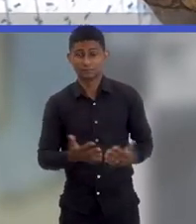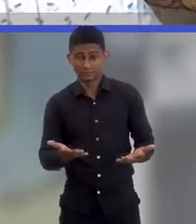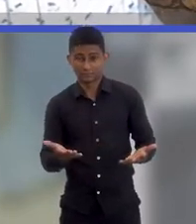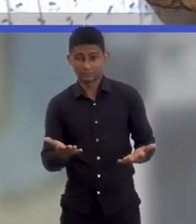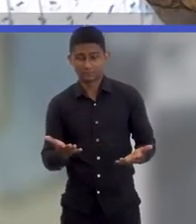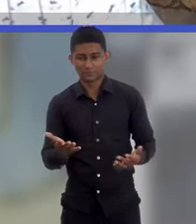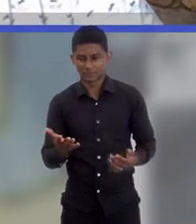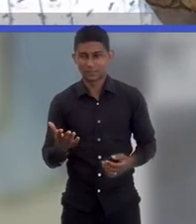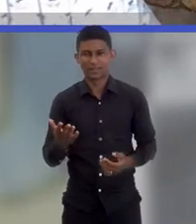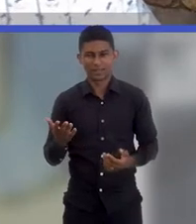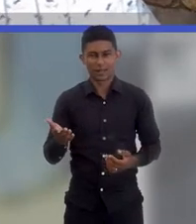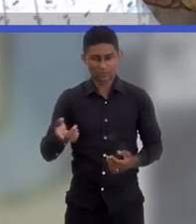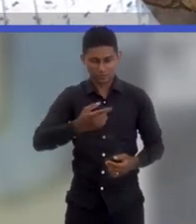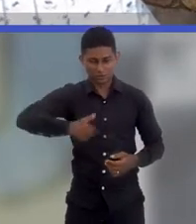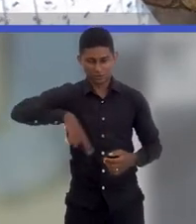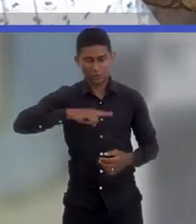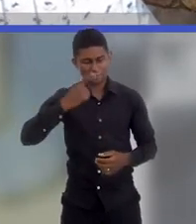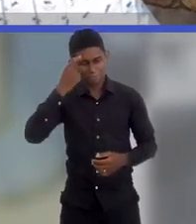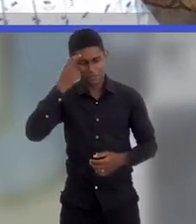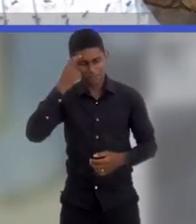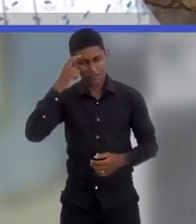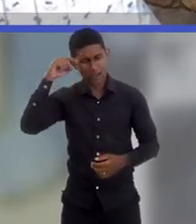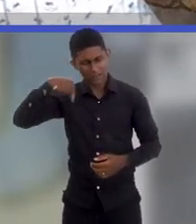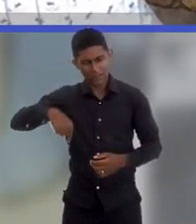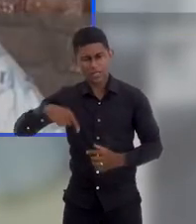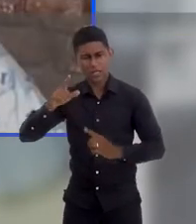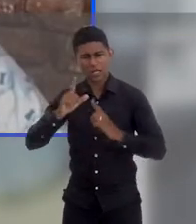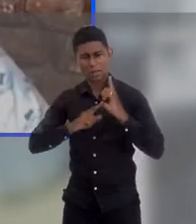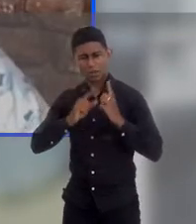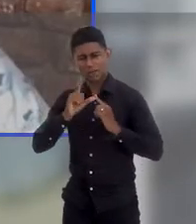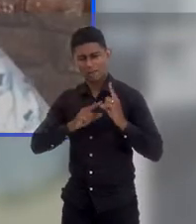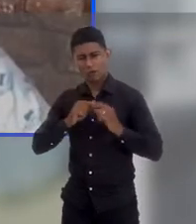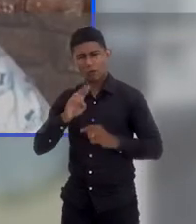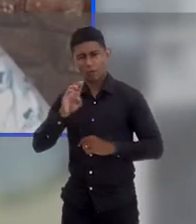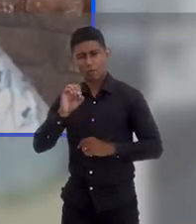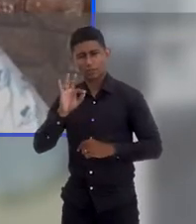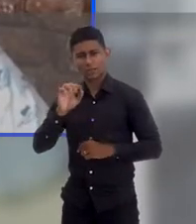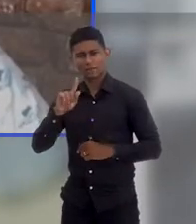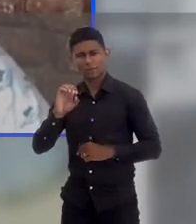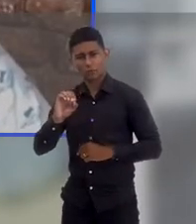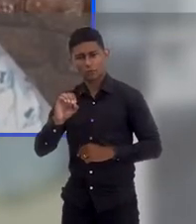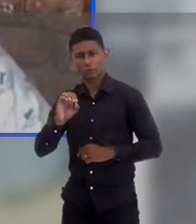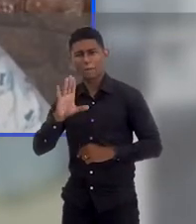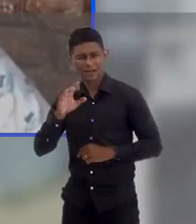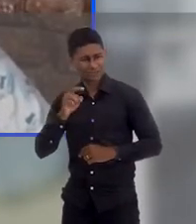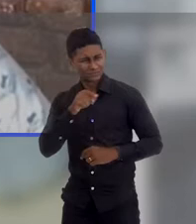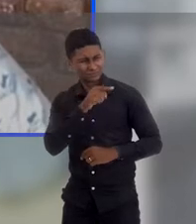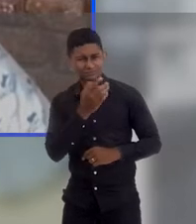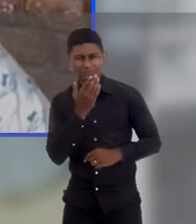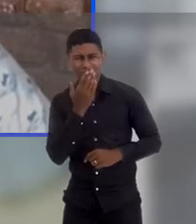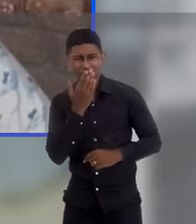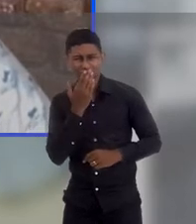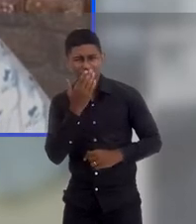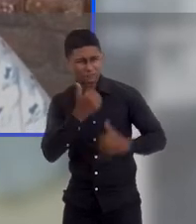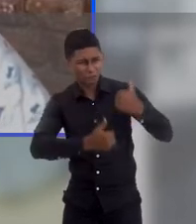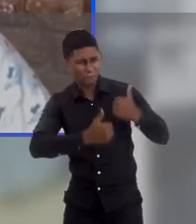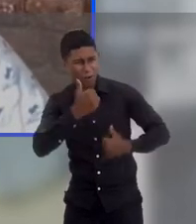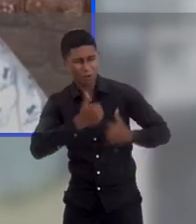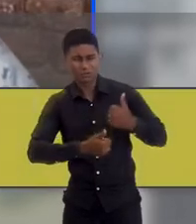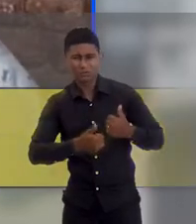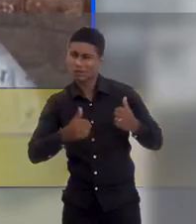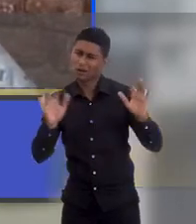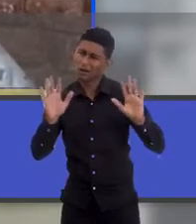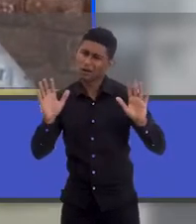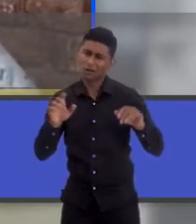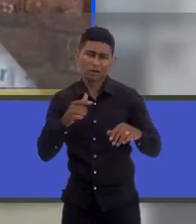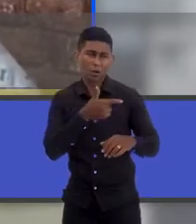momento, e a gente estava com essa ideia na cabeça, assim, não, nós somos a Botafogo Samba Clube, mas nós não somos um time. Nós não queremos que a